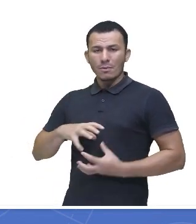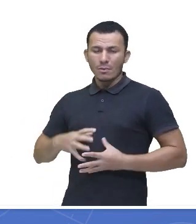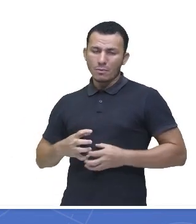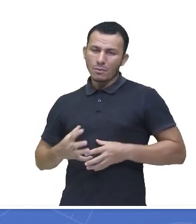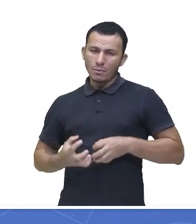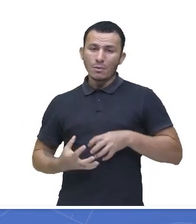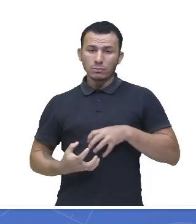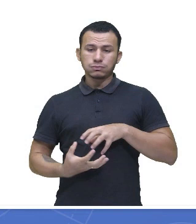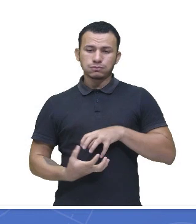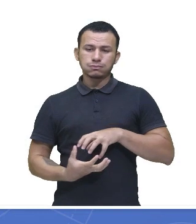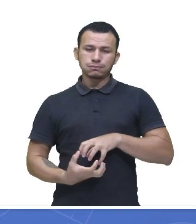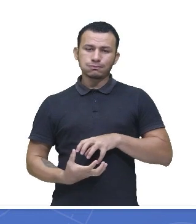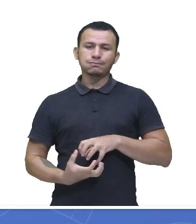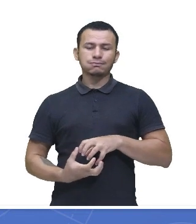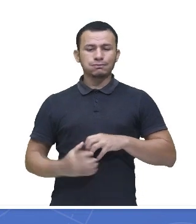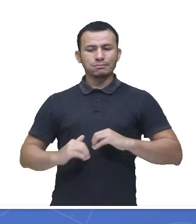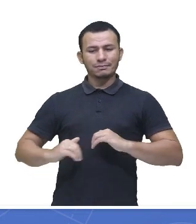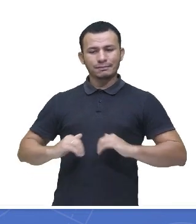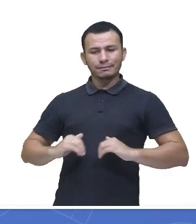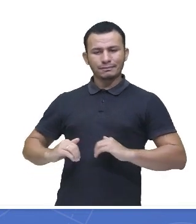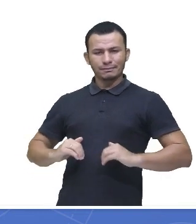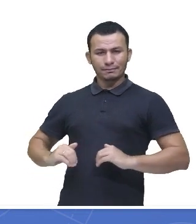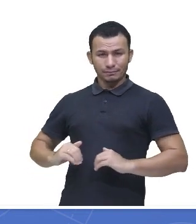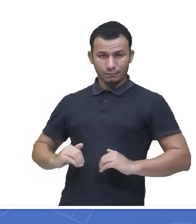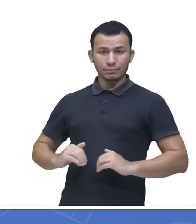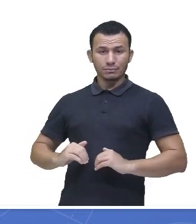digestão, ele ainda vai